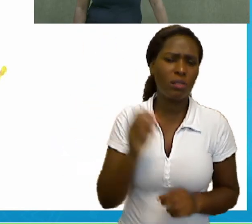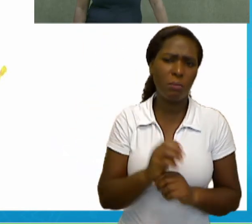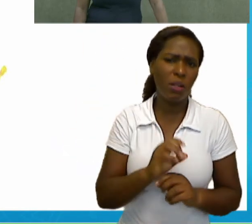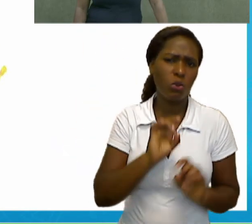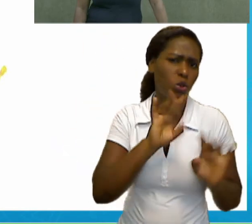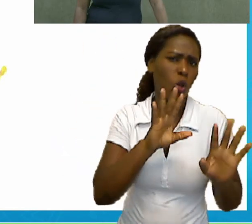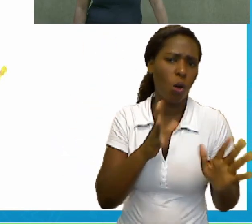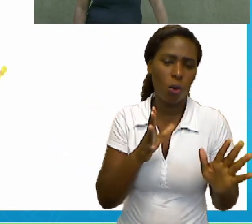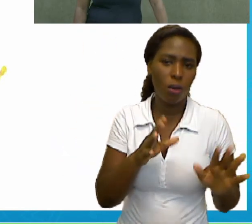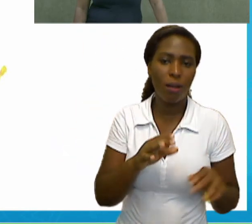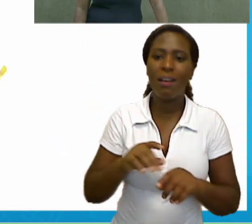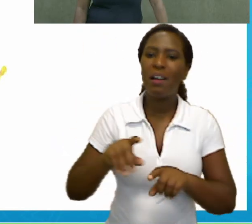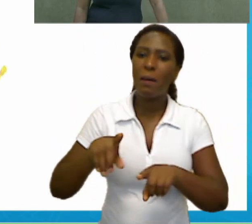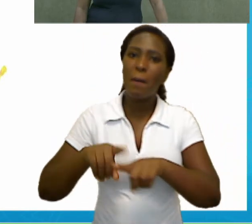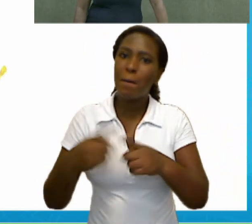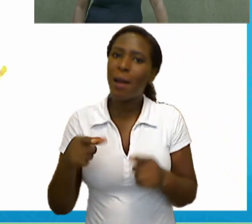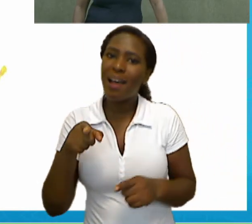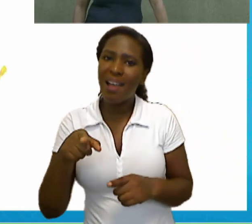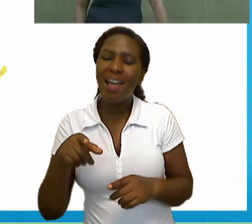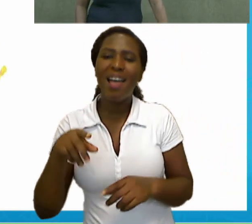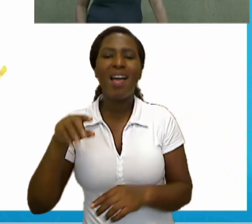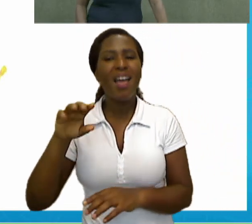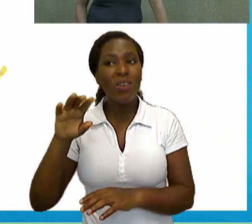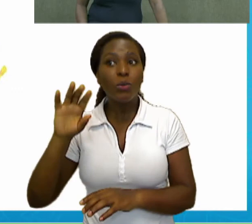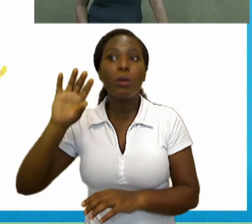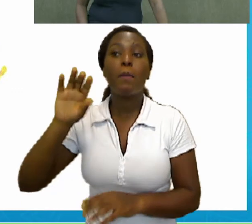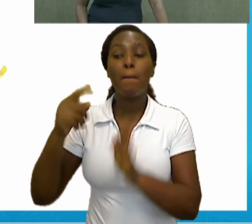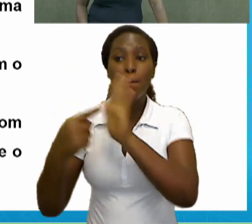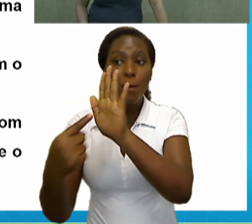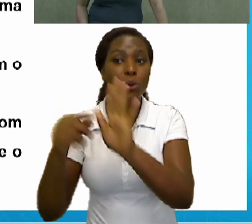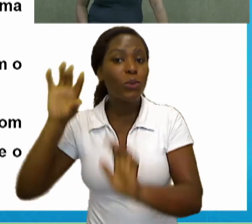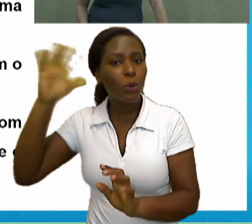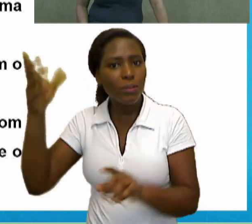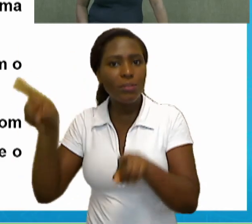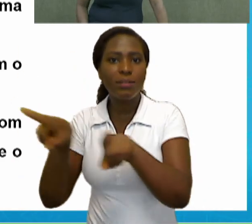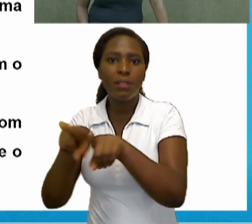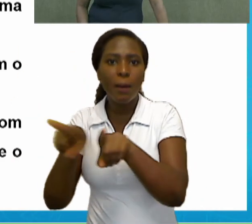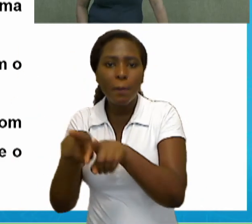mas aberta a expressões de opinião.